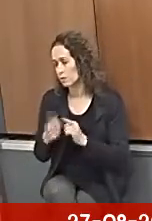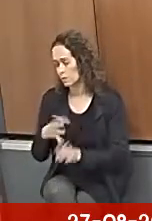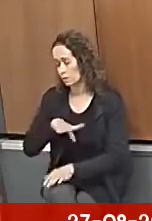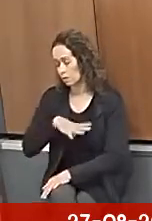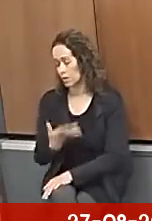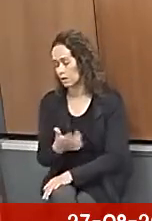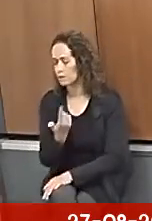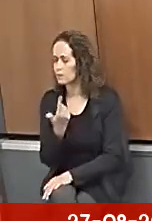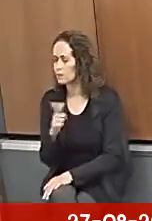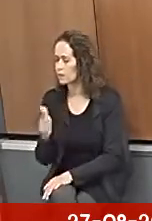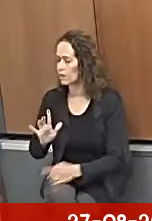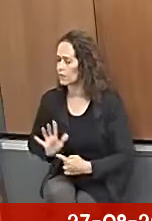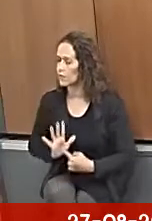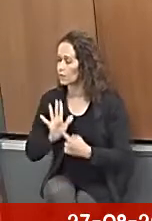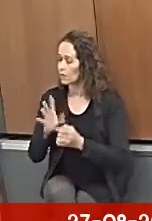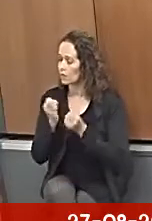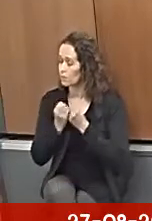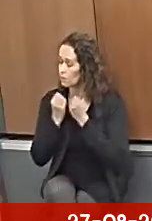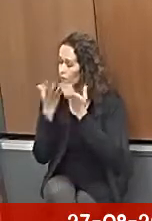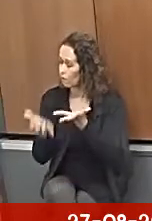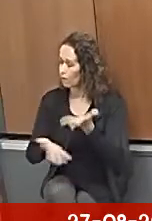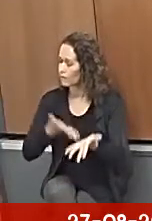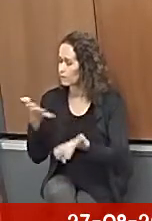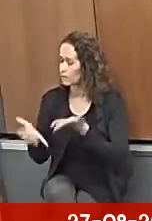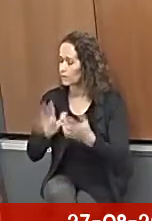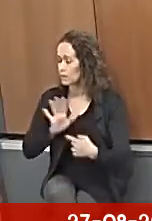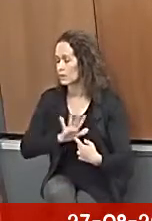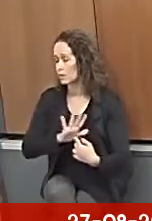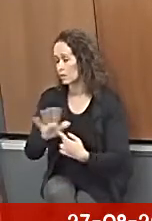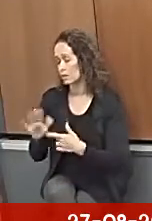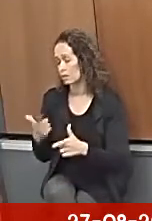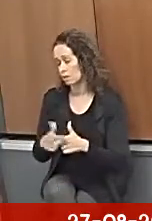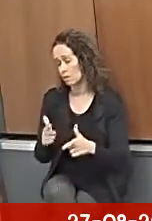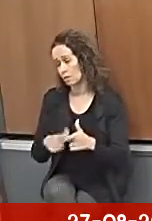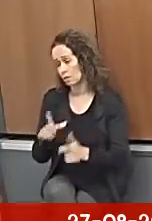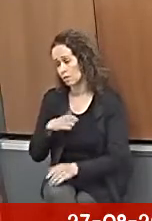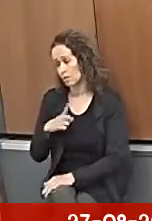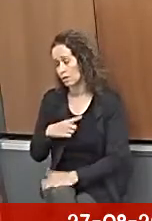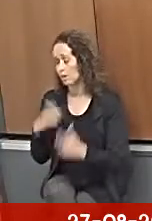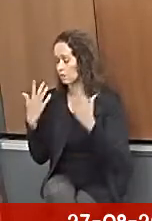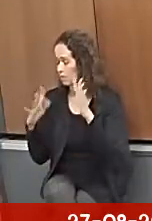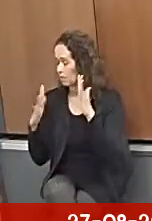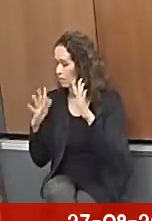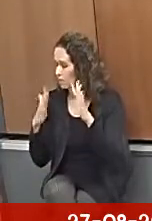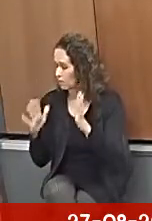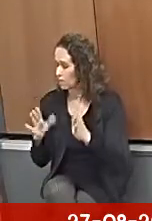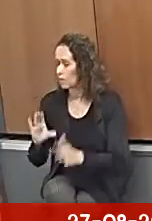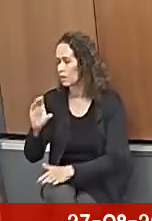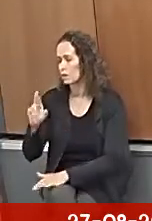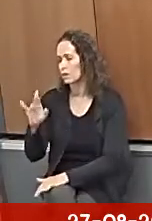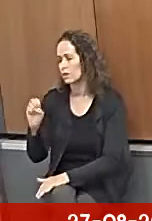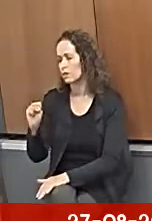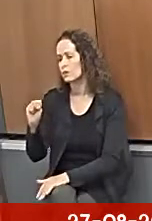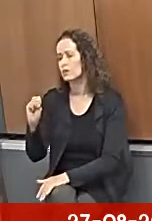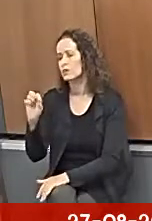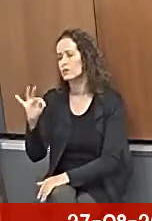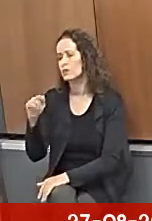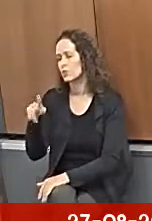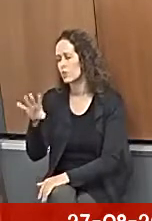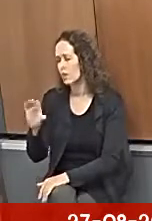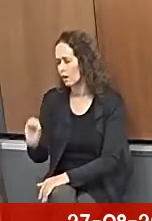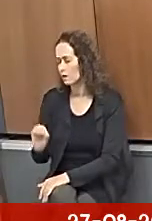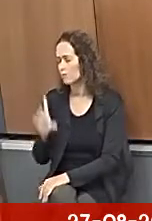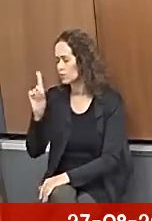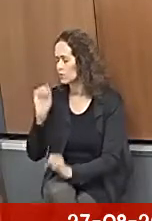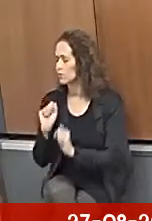de estar na disputa precisar de mostrar que este programa existe parabéns guerreiros de deus te abençoe deus abençoe